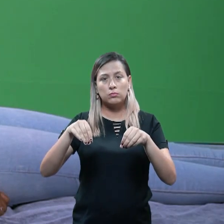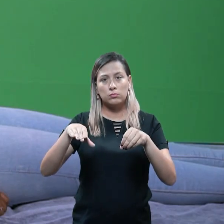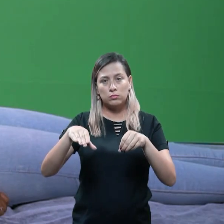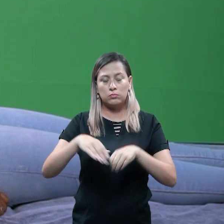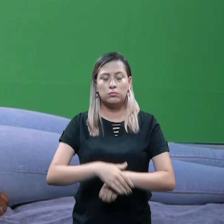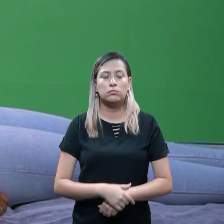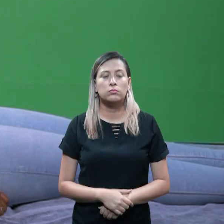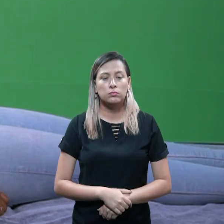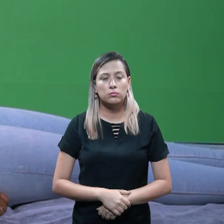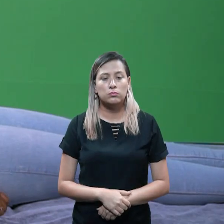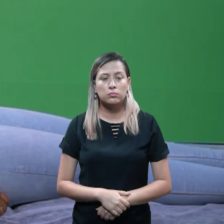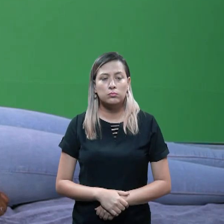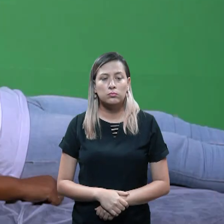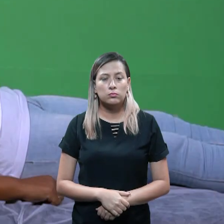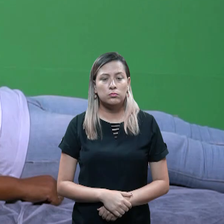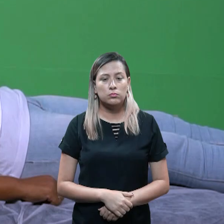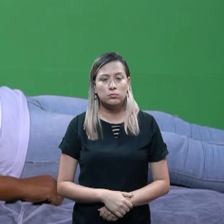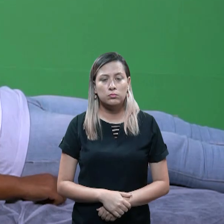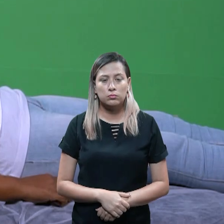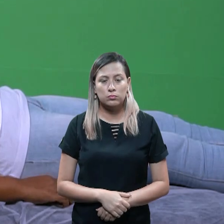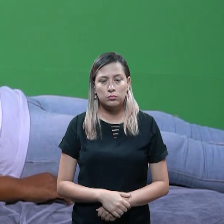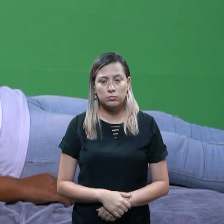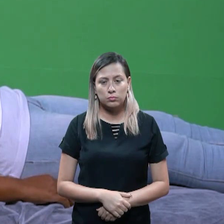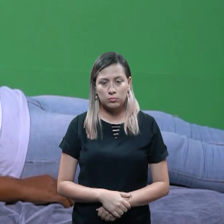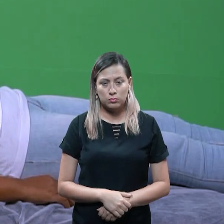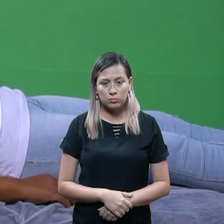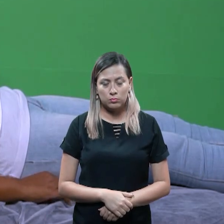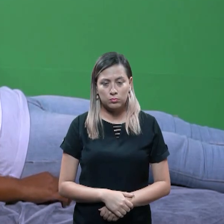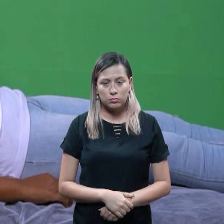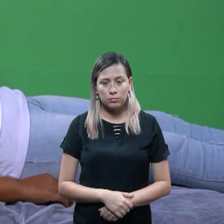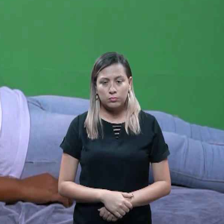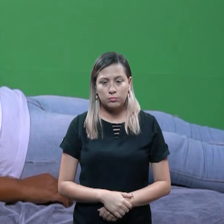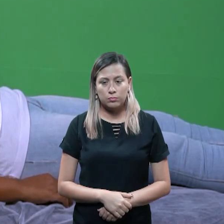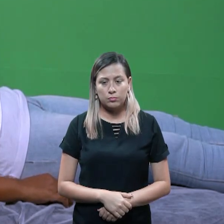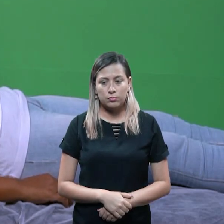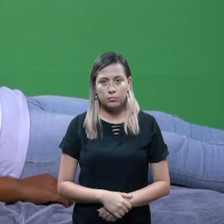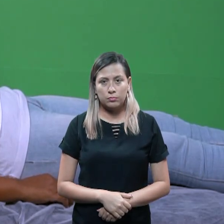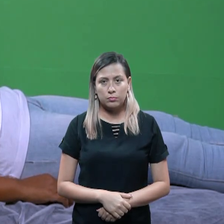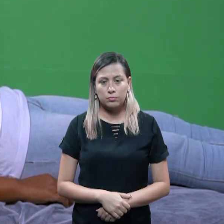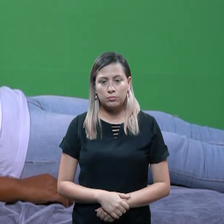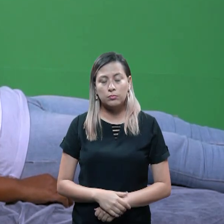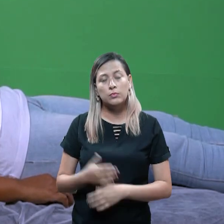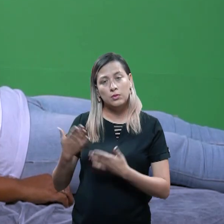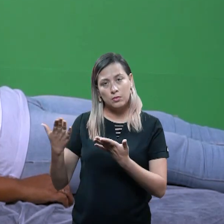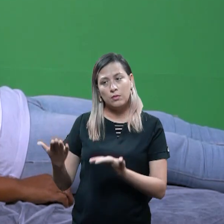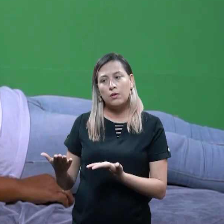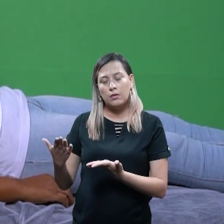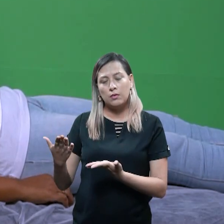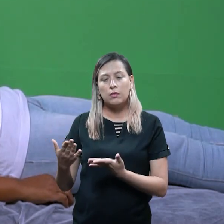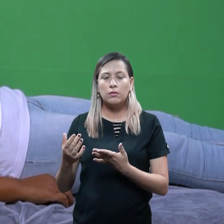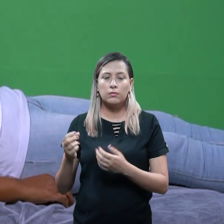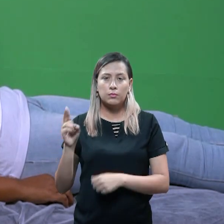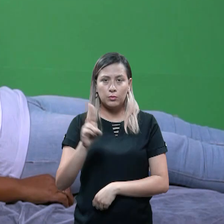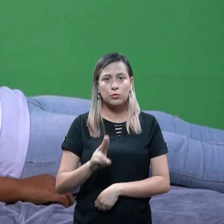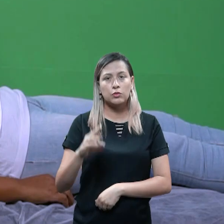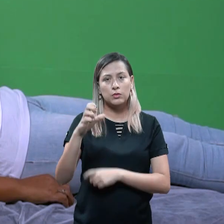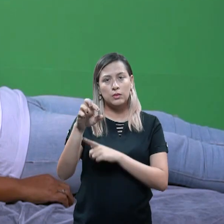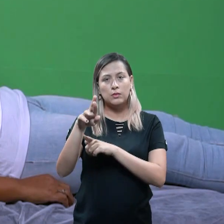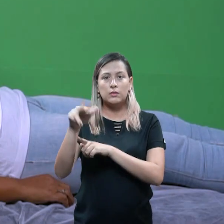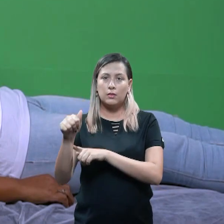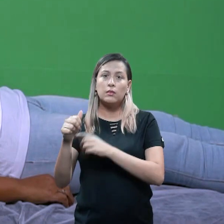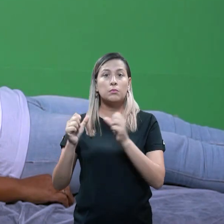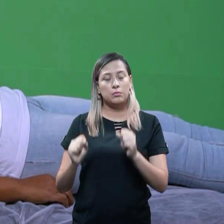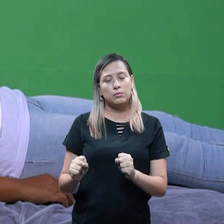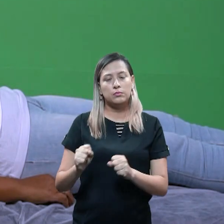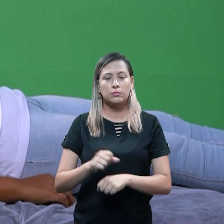uma tesoura, certo? Então, a minha cliente autorizou a cera e eu vou mandar brasa.